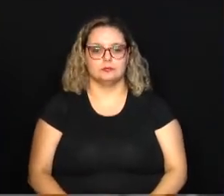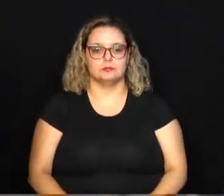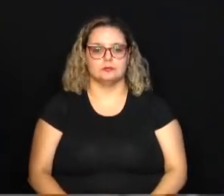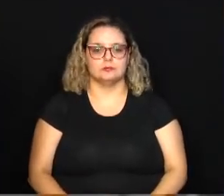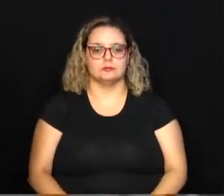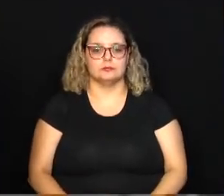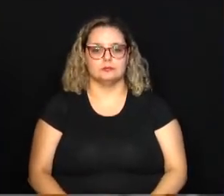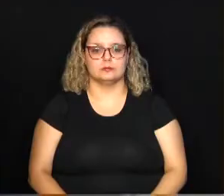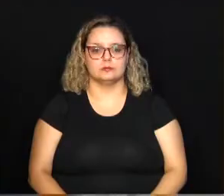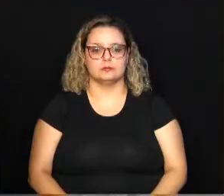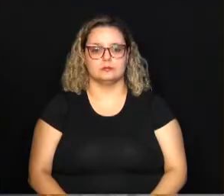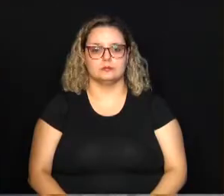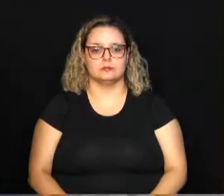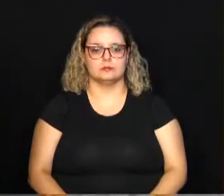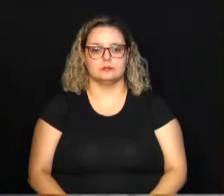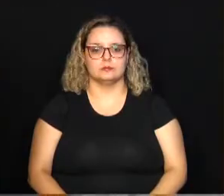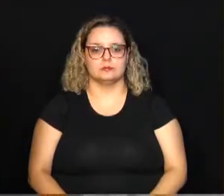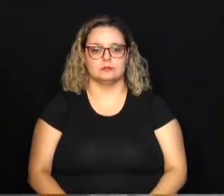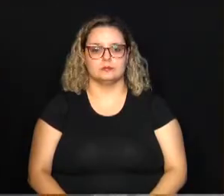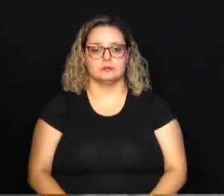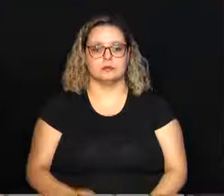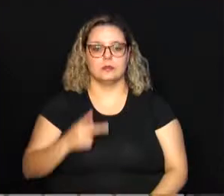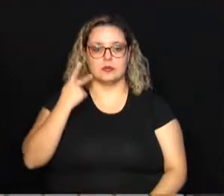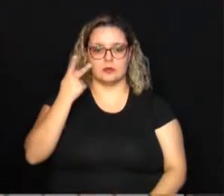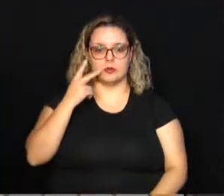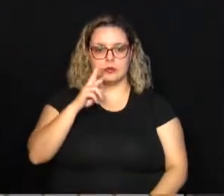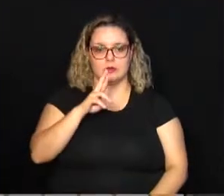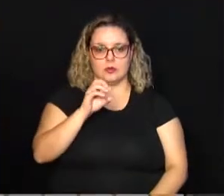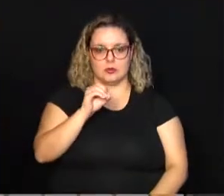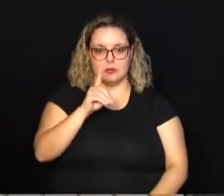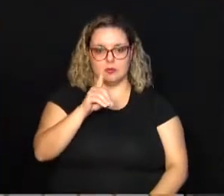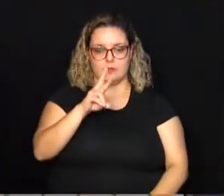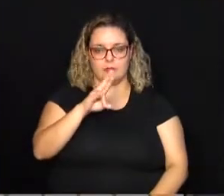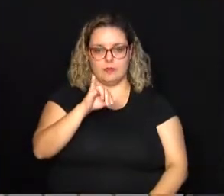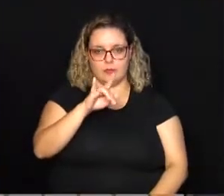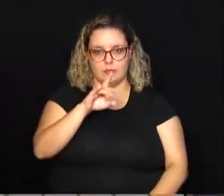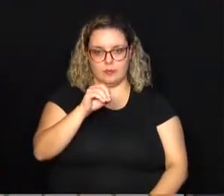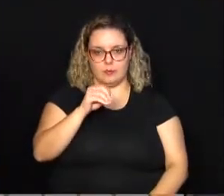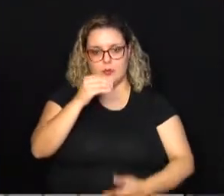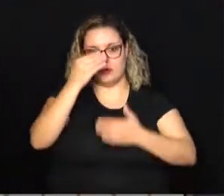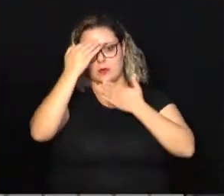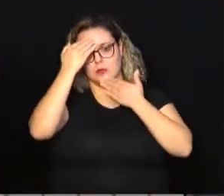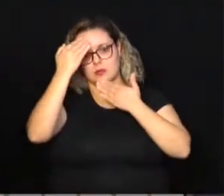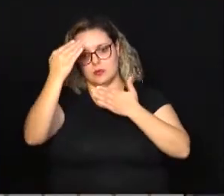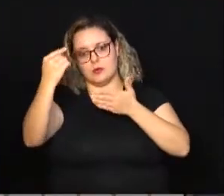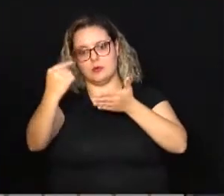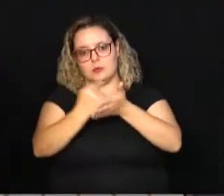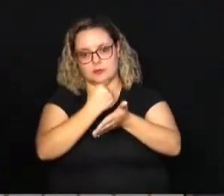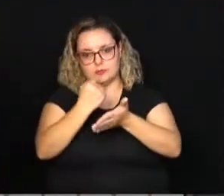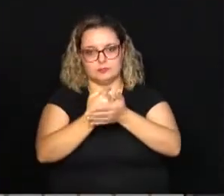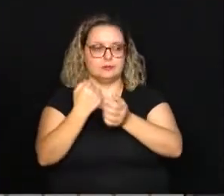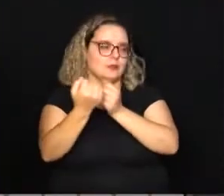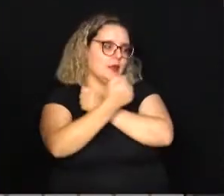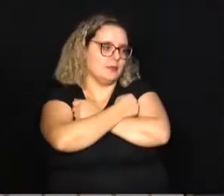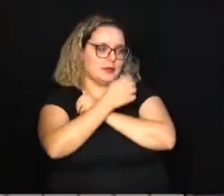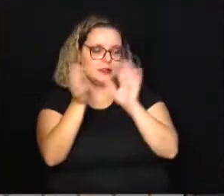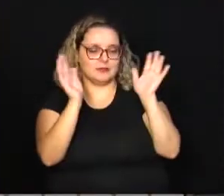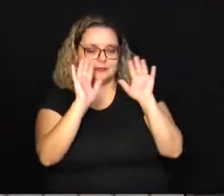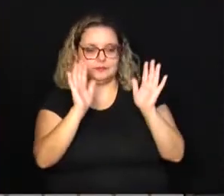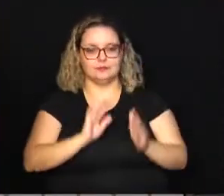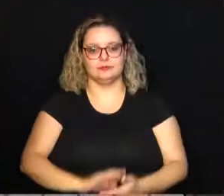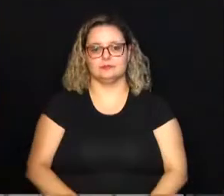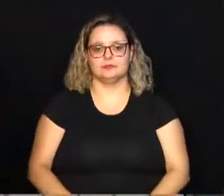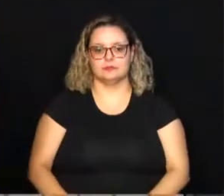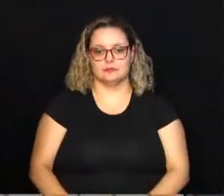Correto, presidente. Vereador Rodrigo, obrigado pelos seus questionamentos